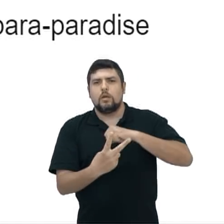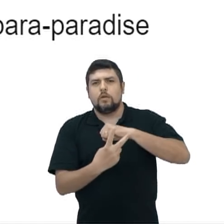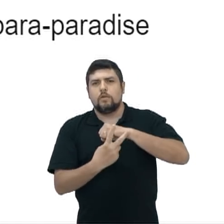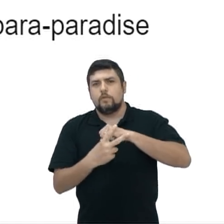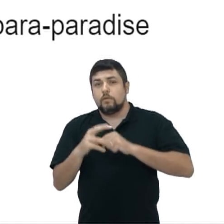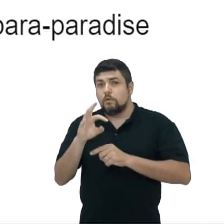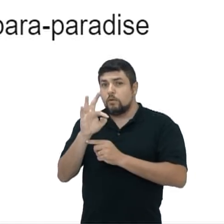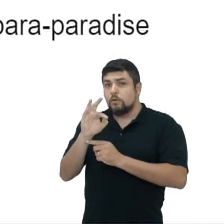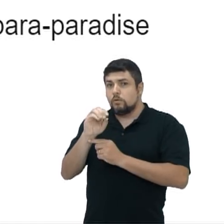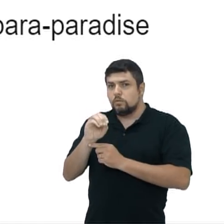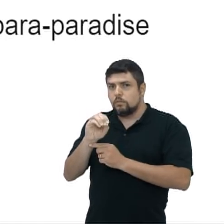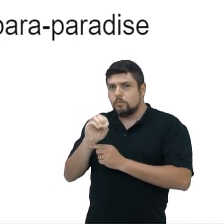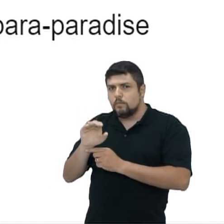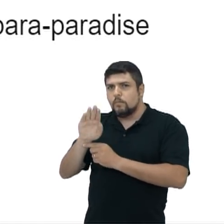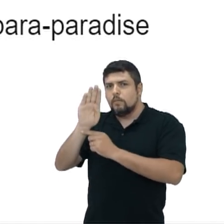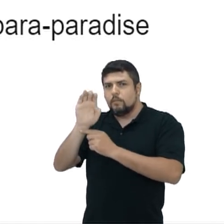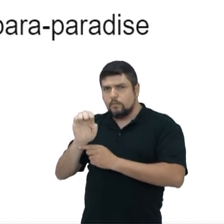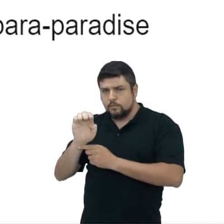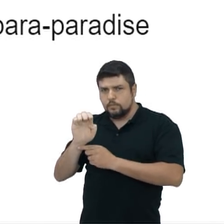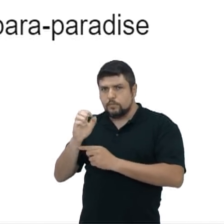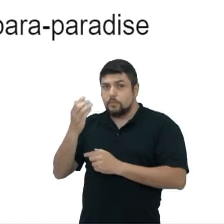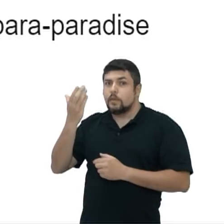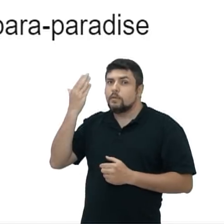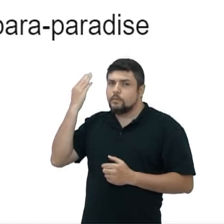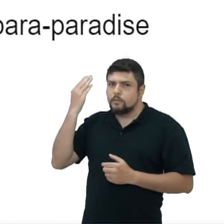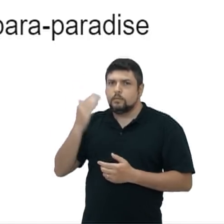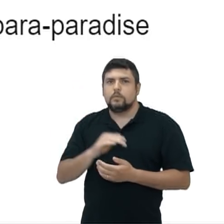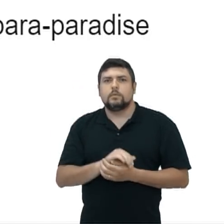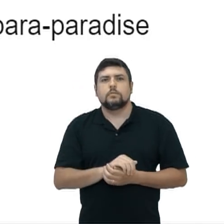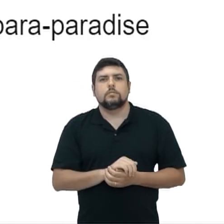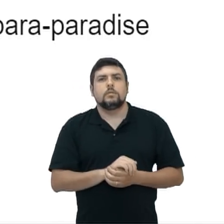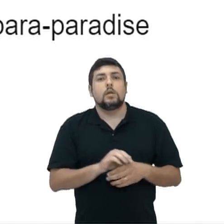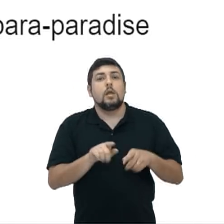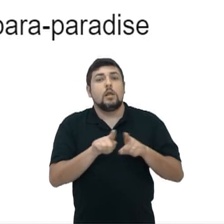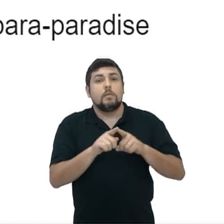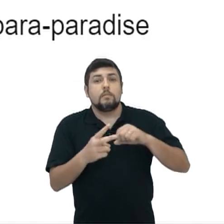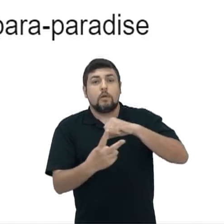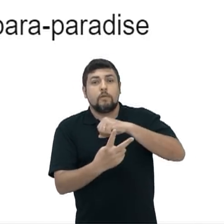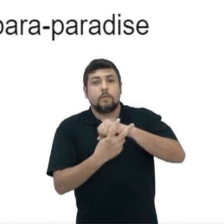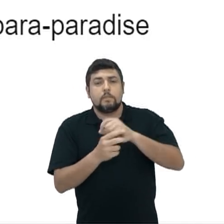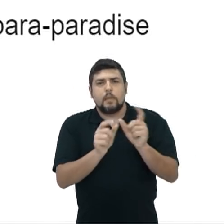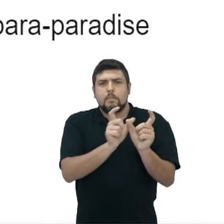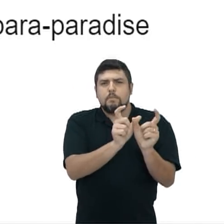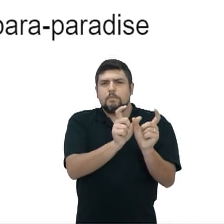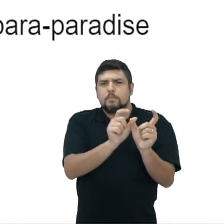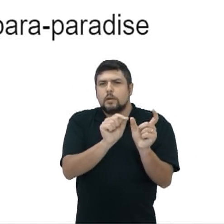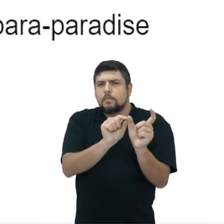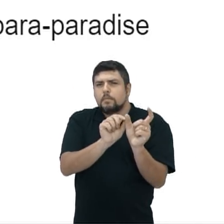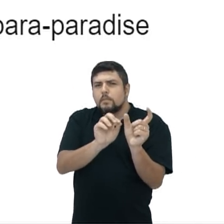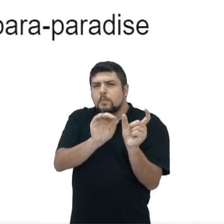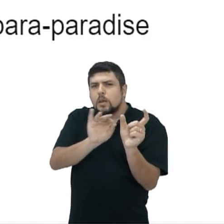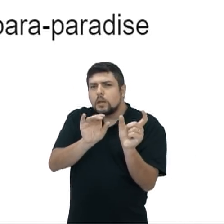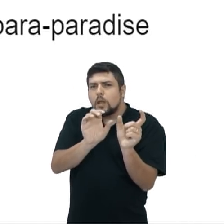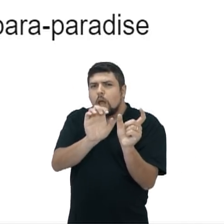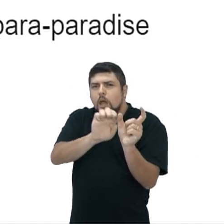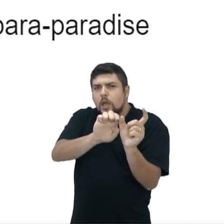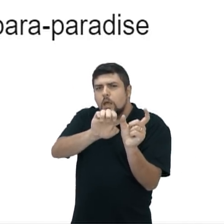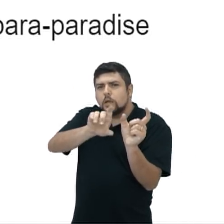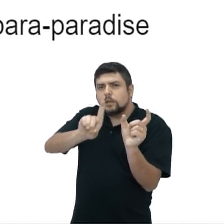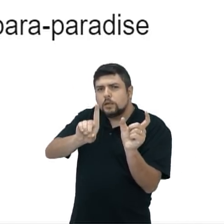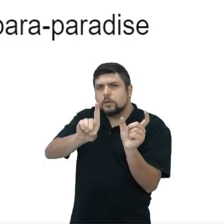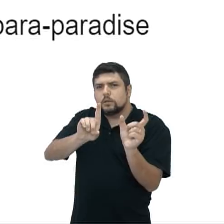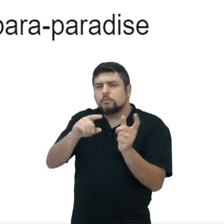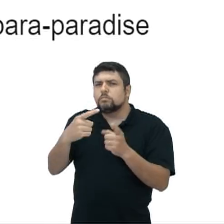passado, lembra dele? E alguns verbinhos que terminam com ed, olha só. Por que será que esses verbos terminam com